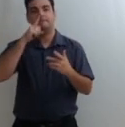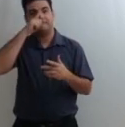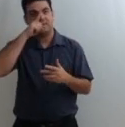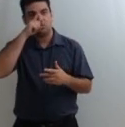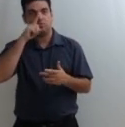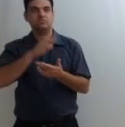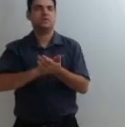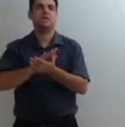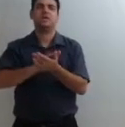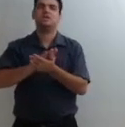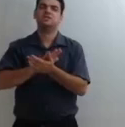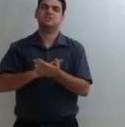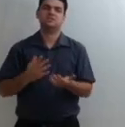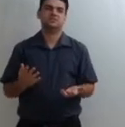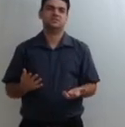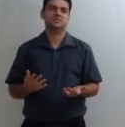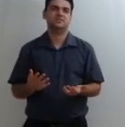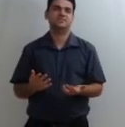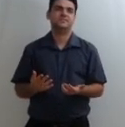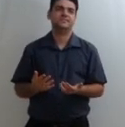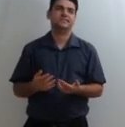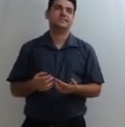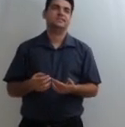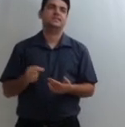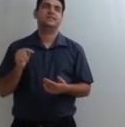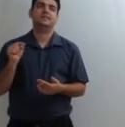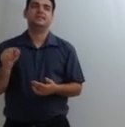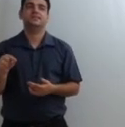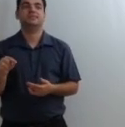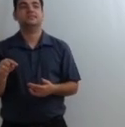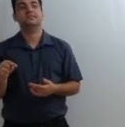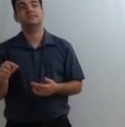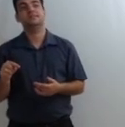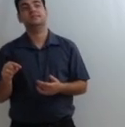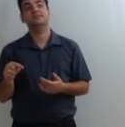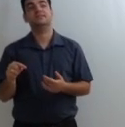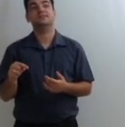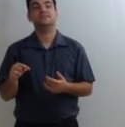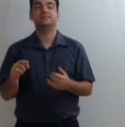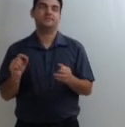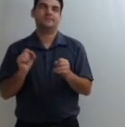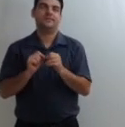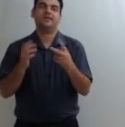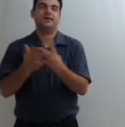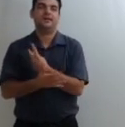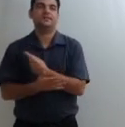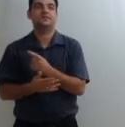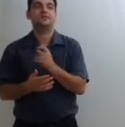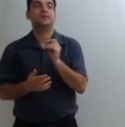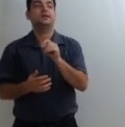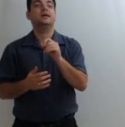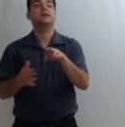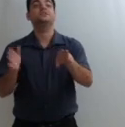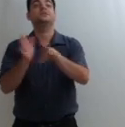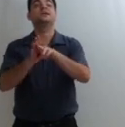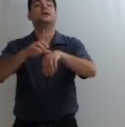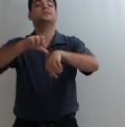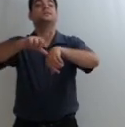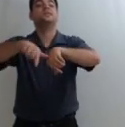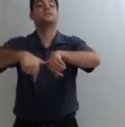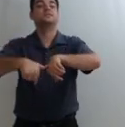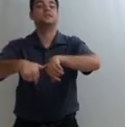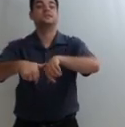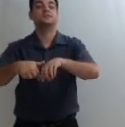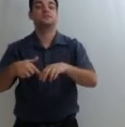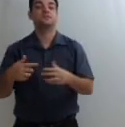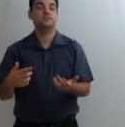disse anteriormente, né, o fato que ensejou a falta grave dele foi ter chegado atrasado de uma saída temporária,